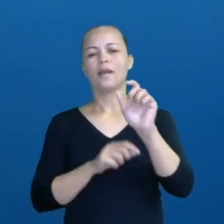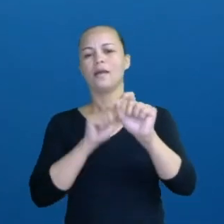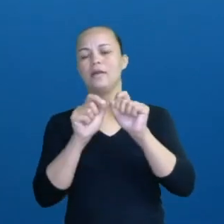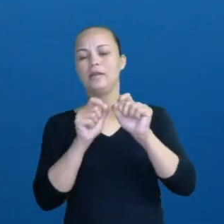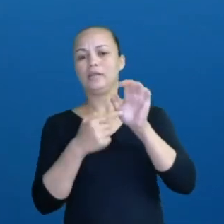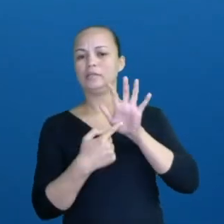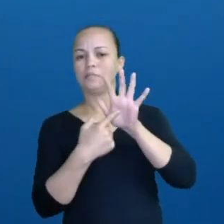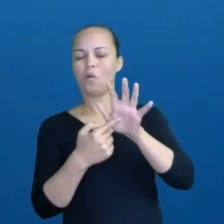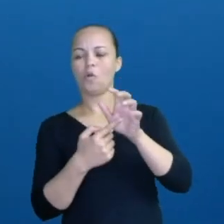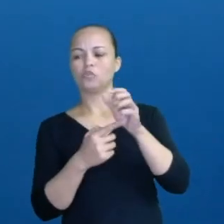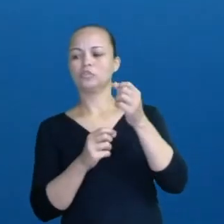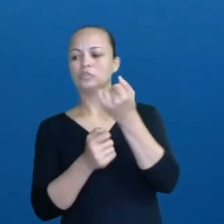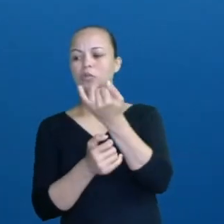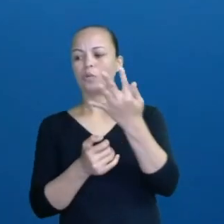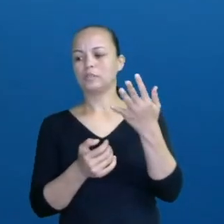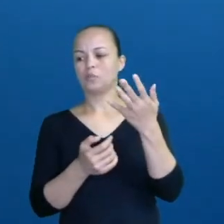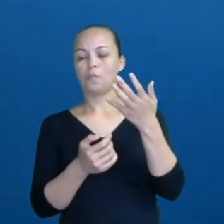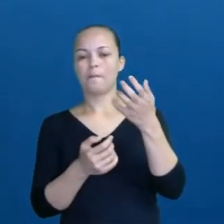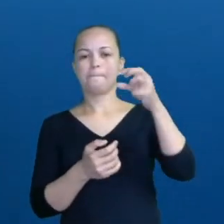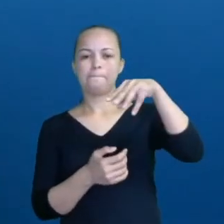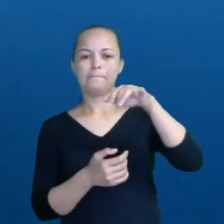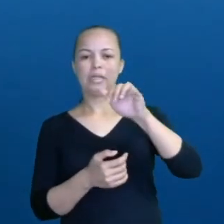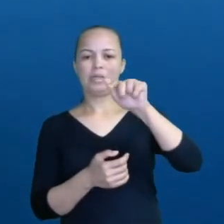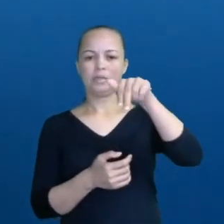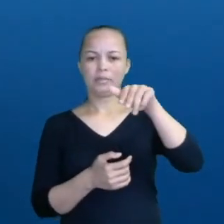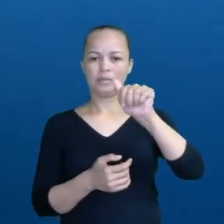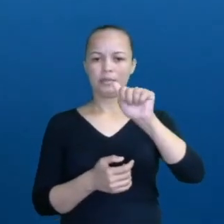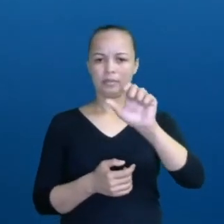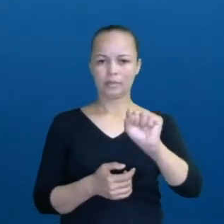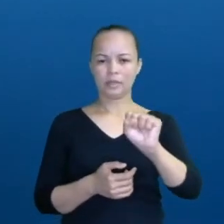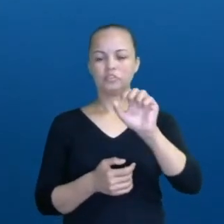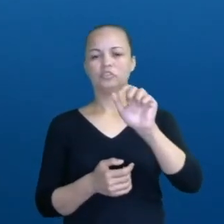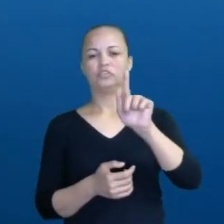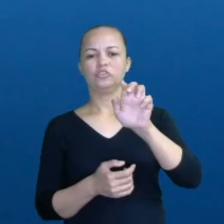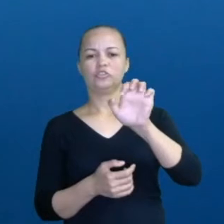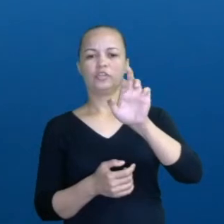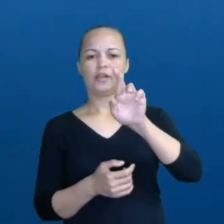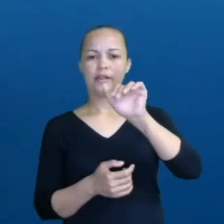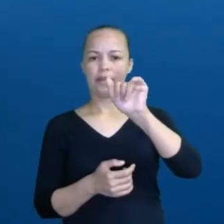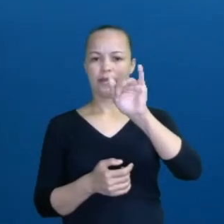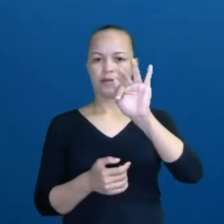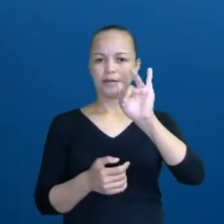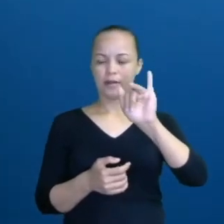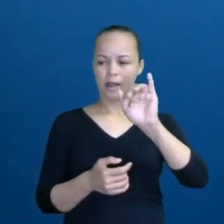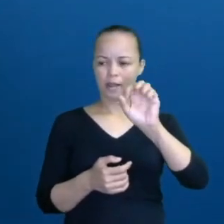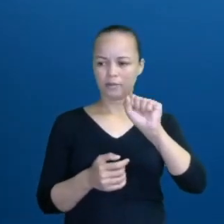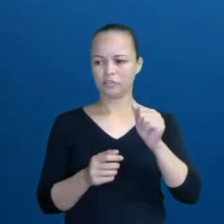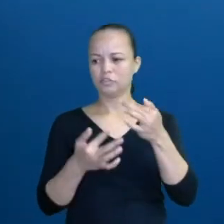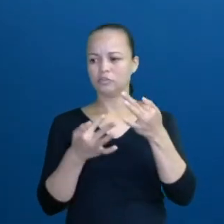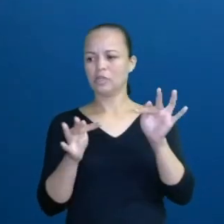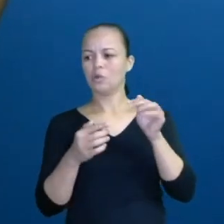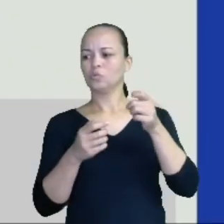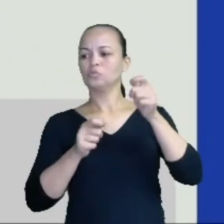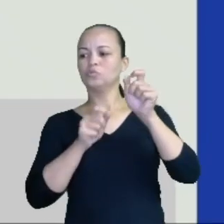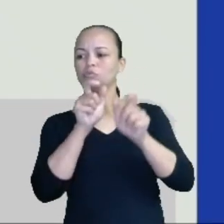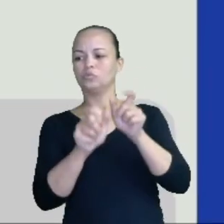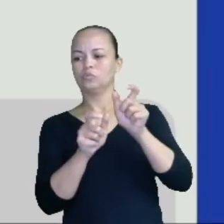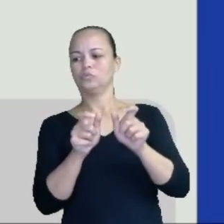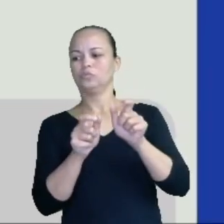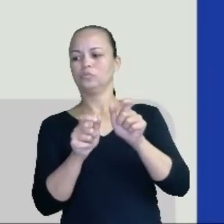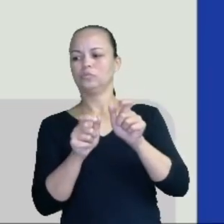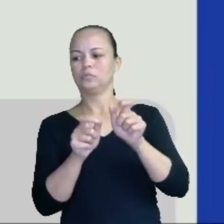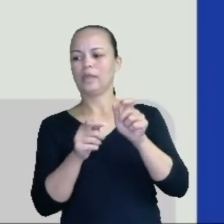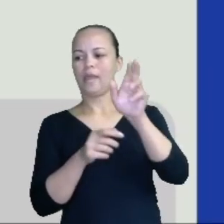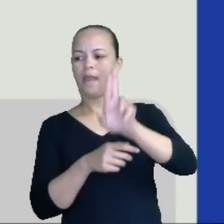quantos núcleos? Um núcleo. Minas Gerais. Então, é um sujeito simples. Letra